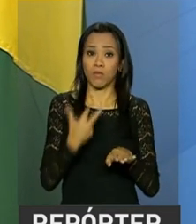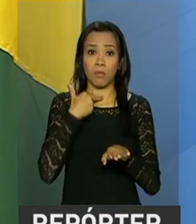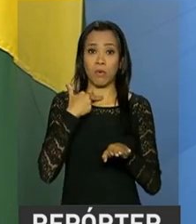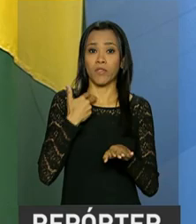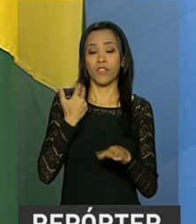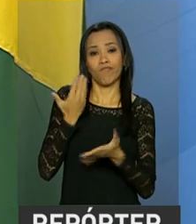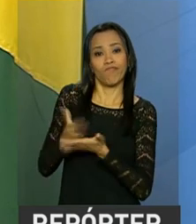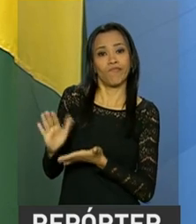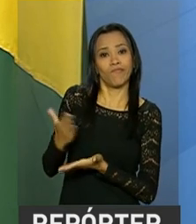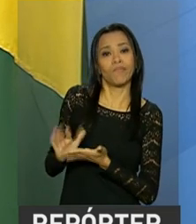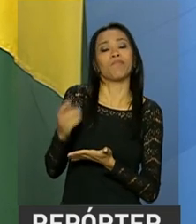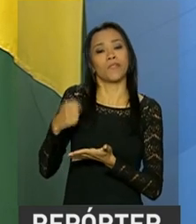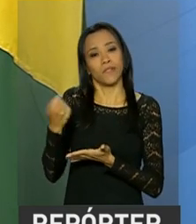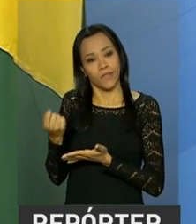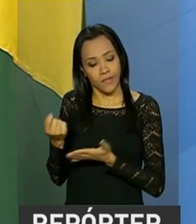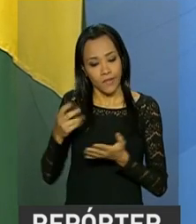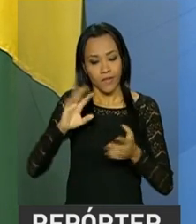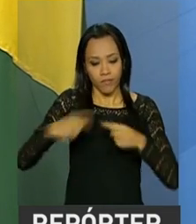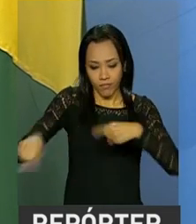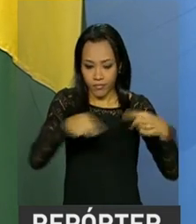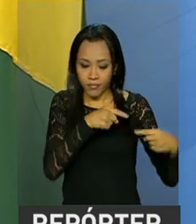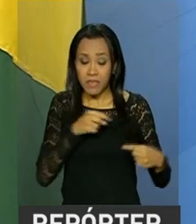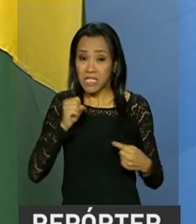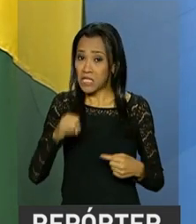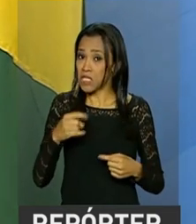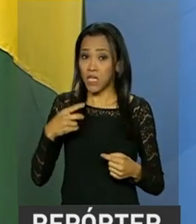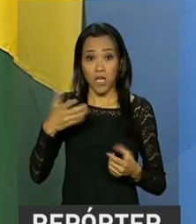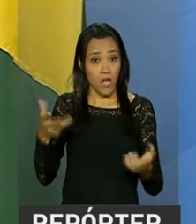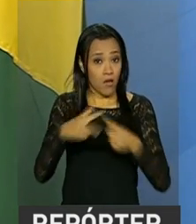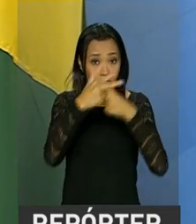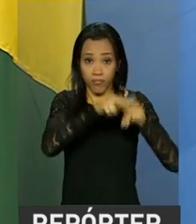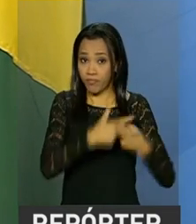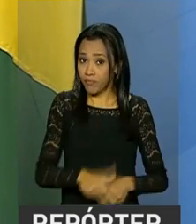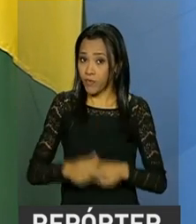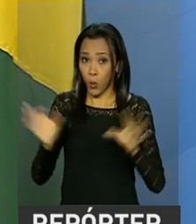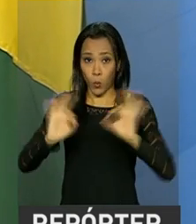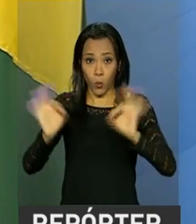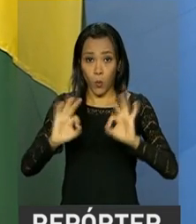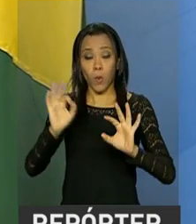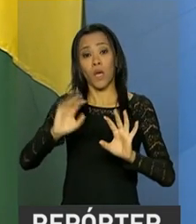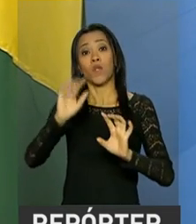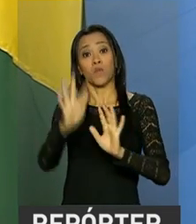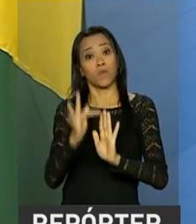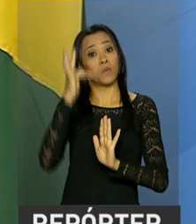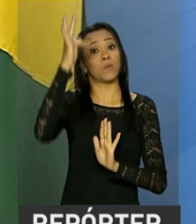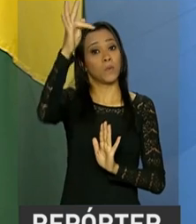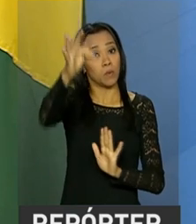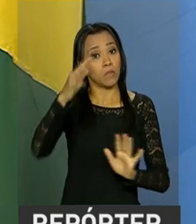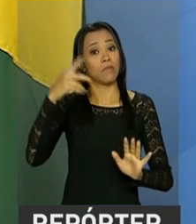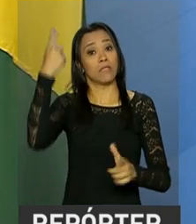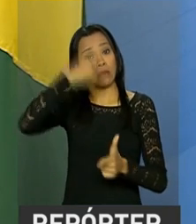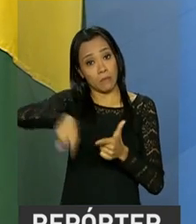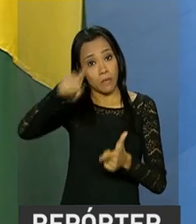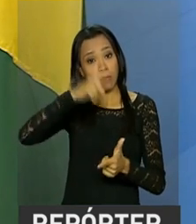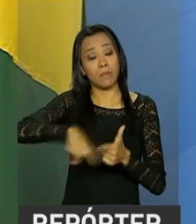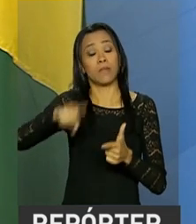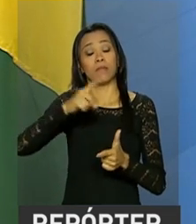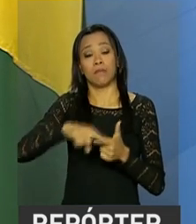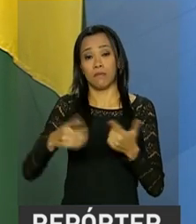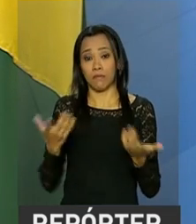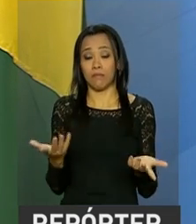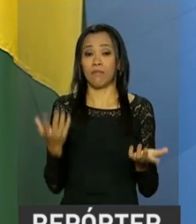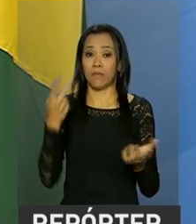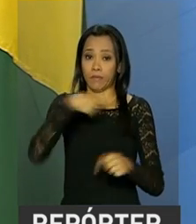simples. Se não reformarmos hoje, pagaremos amanhã o elevado preço de adiar decisões